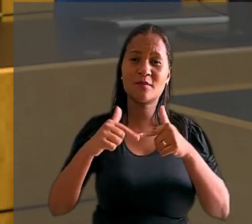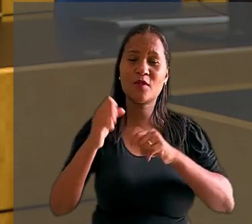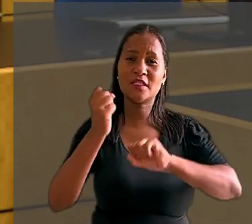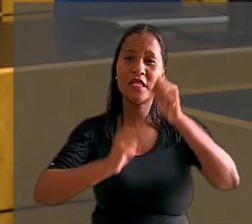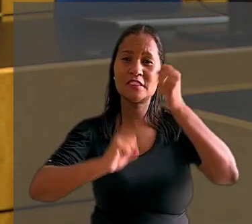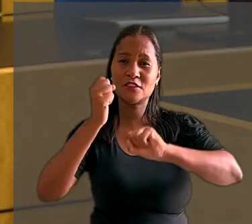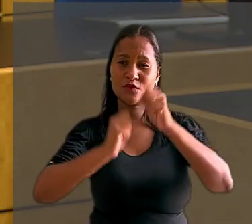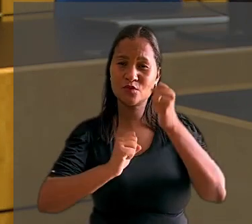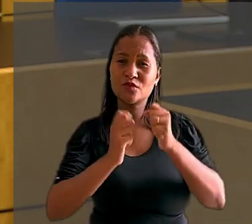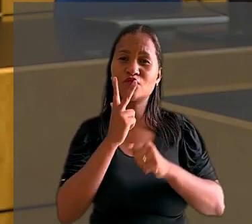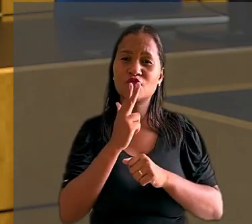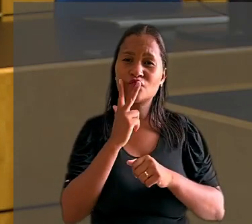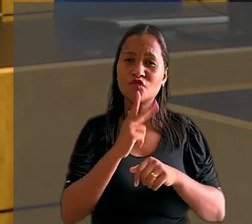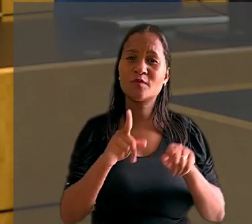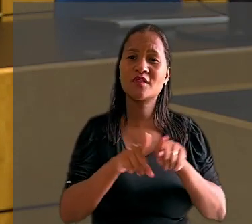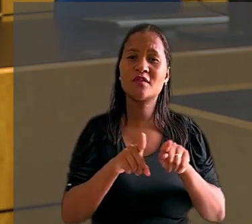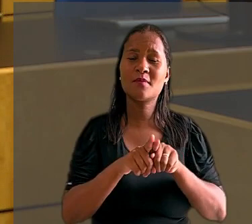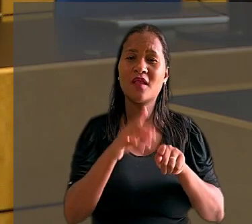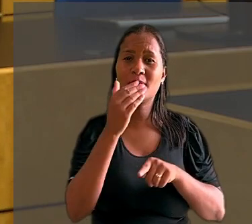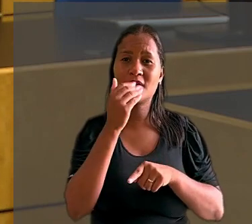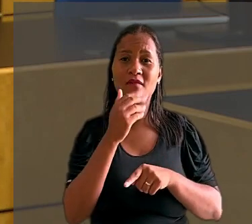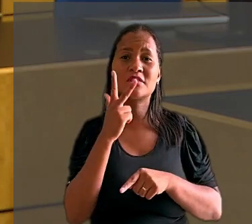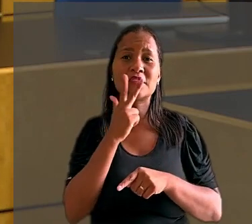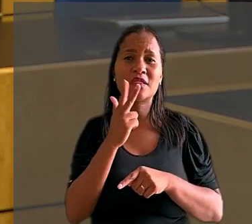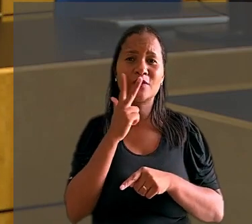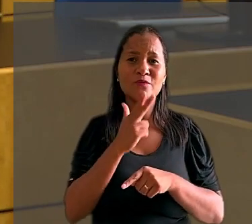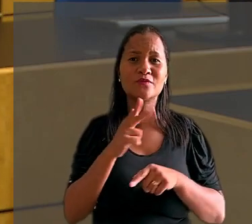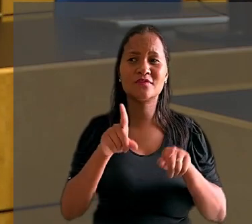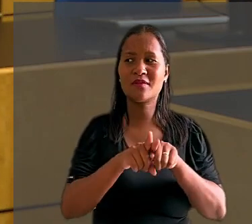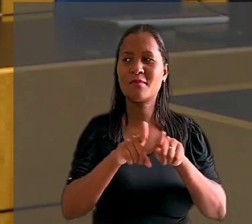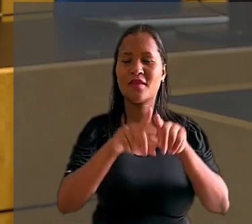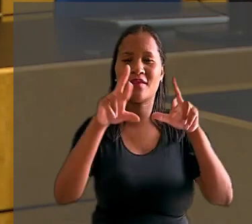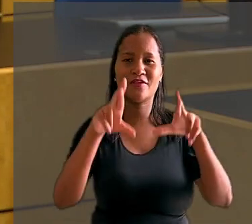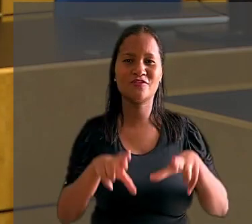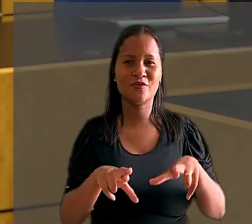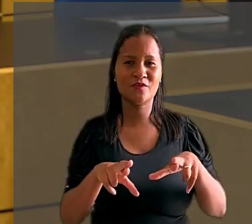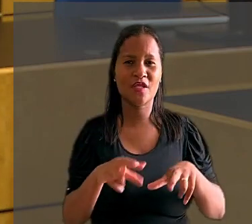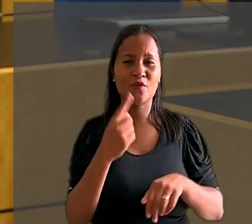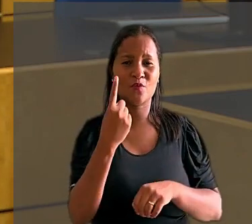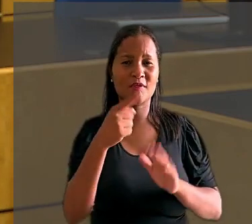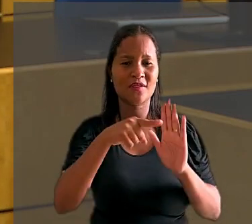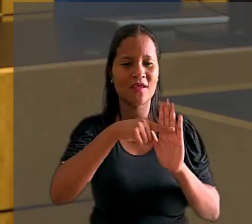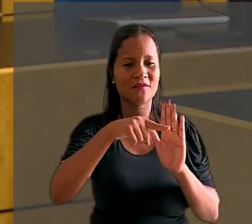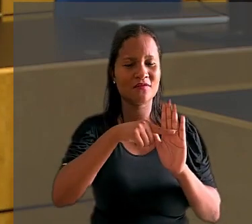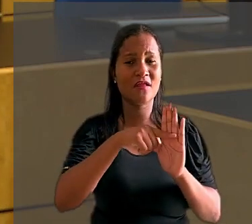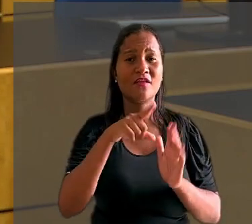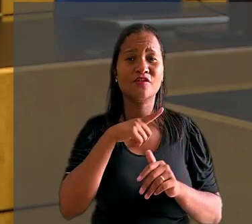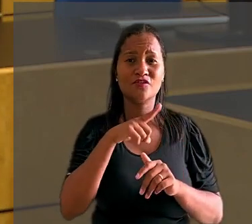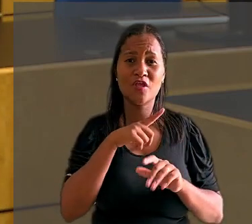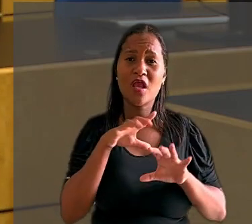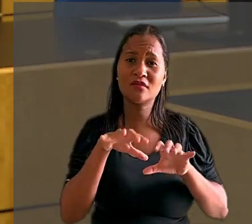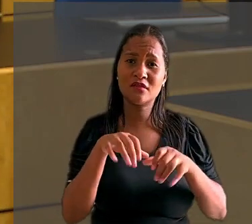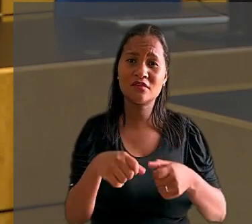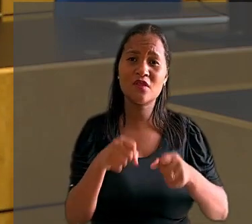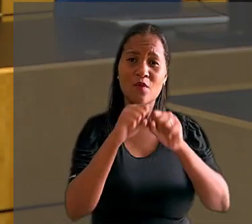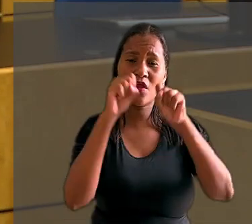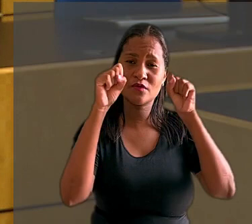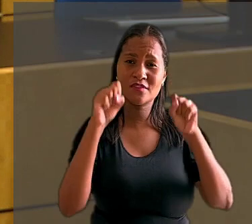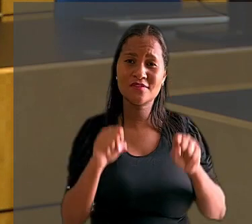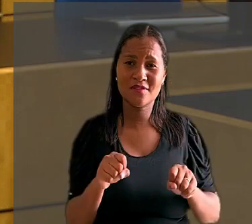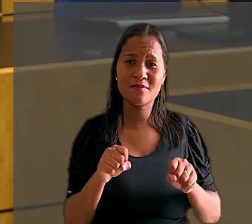nas Indústrias do Fumo e Alimentação de Santa Cruz do Sul e região. Uma das cláusulas previa adesão ao